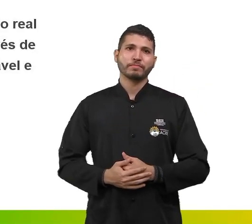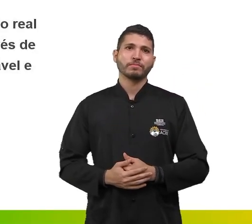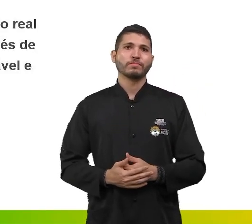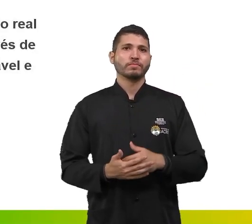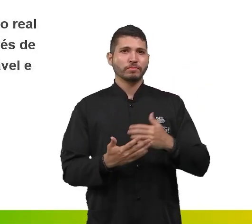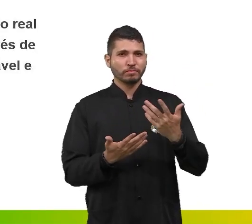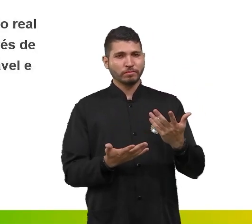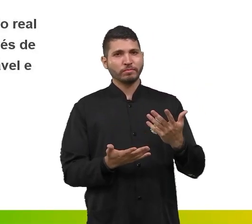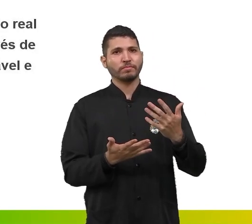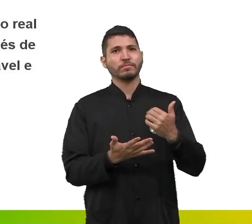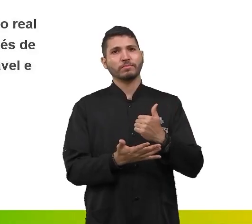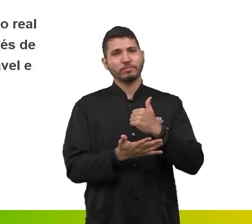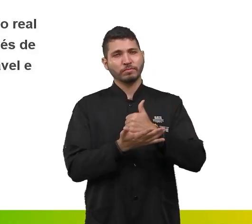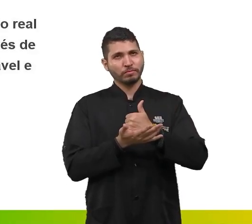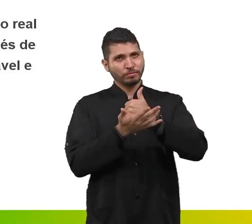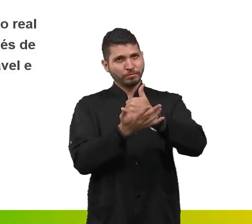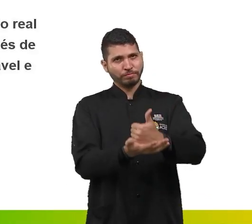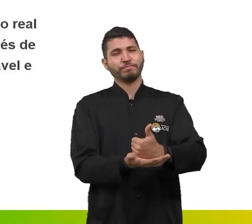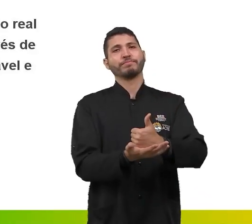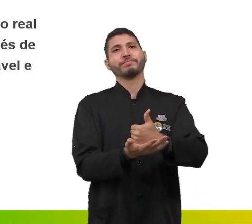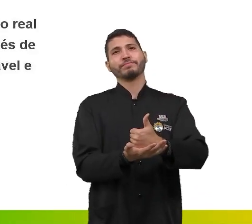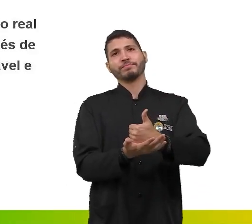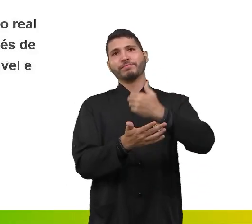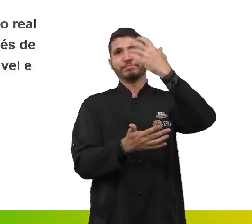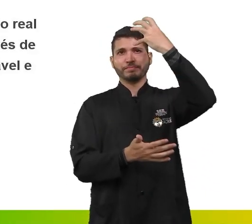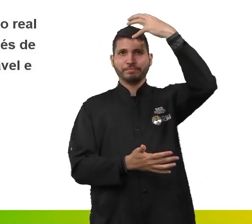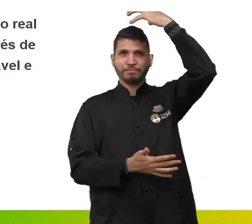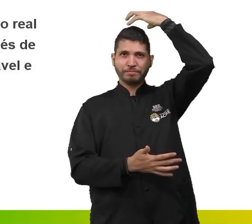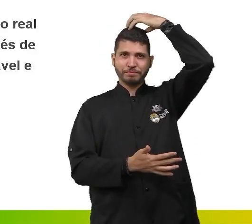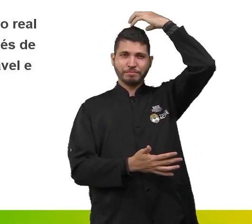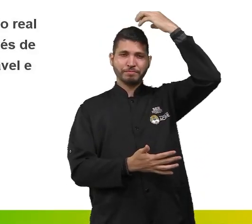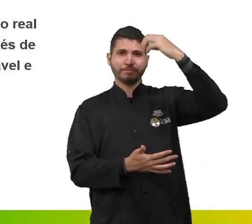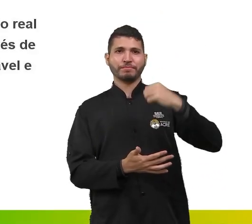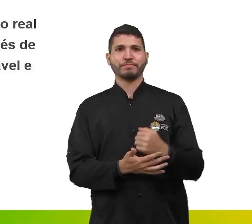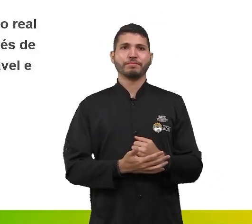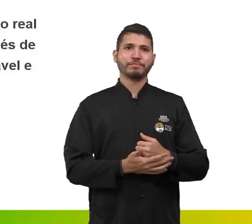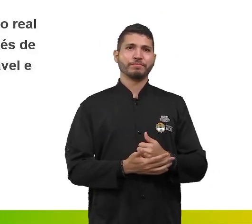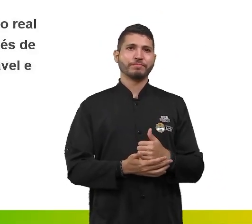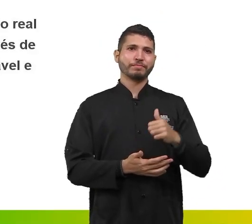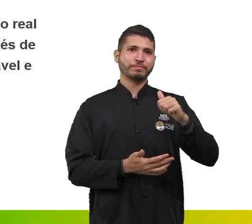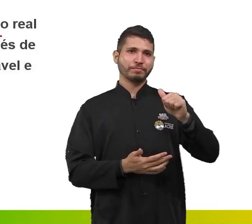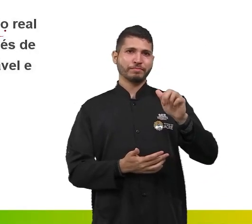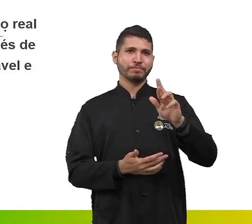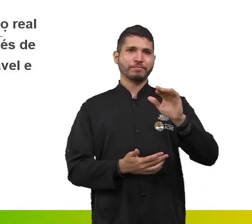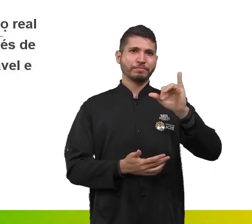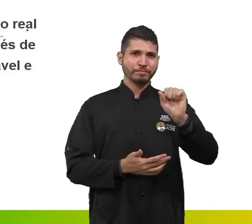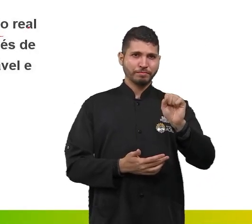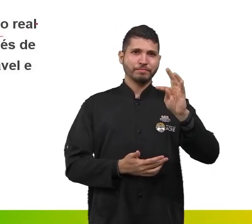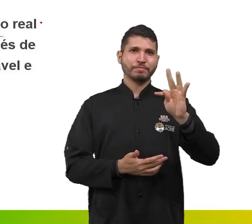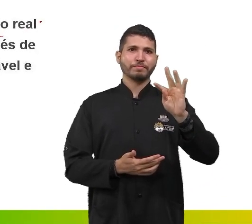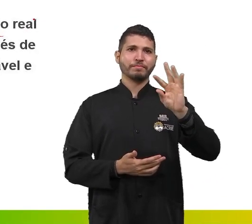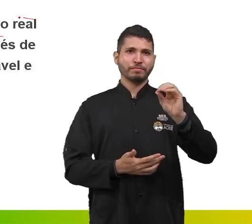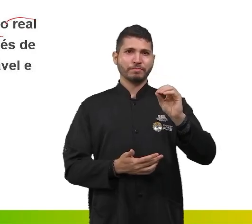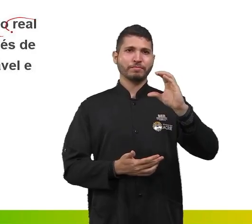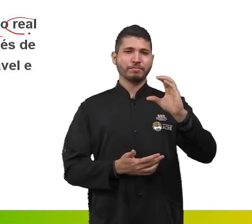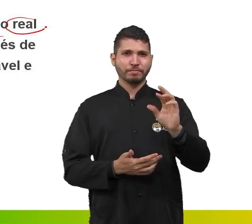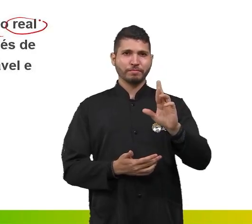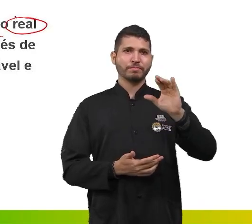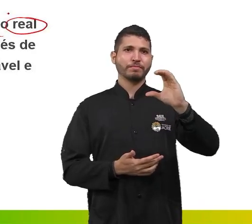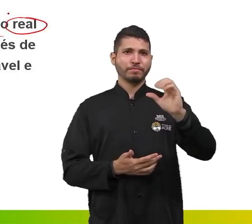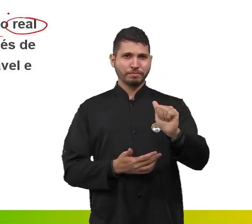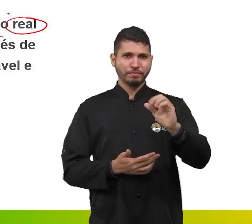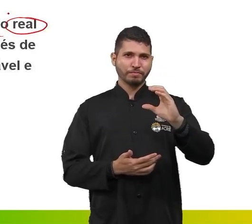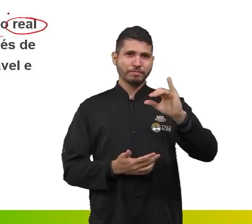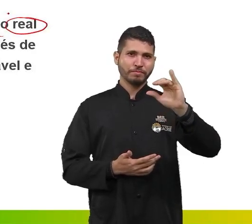vai apoiar o rei. Não tem outra alternativa. A aristocracia apoiava a centralização real, olha